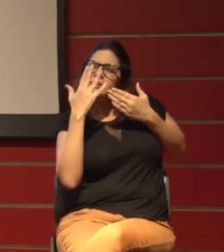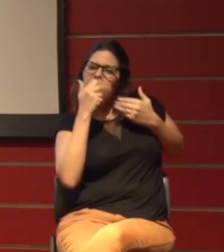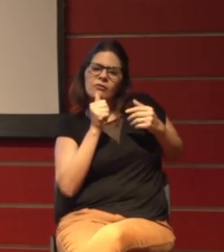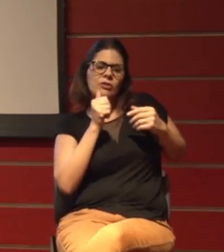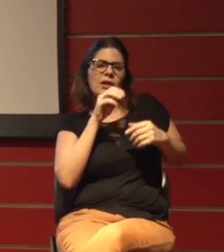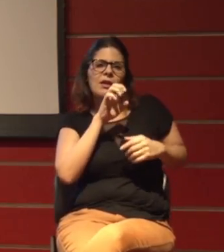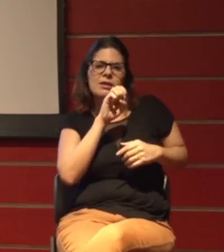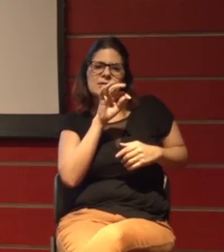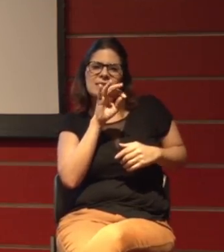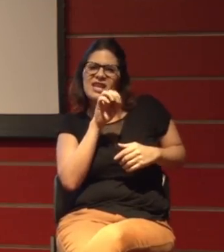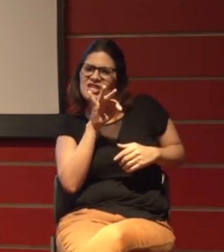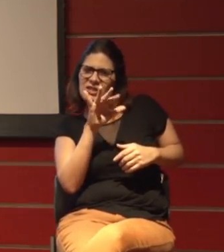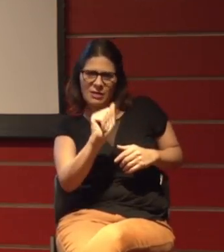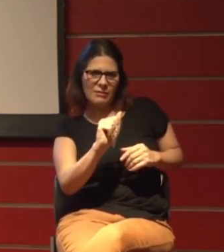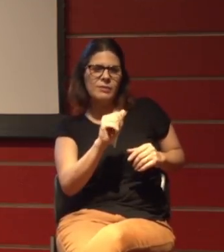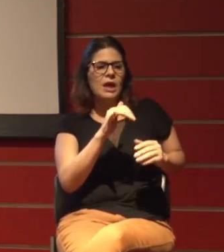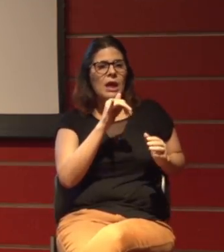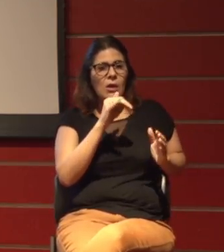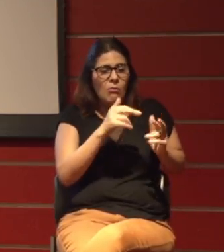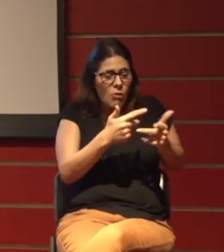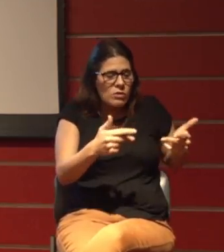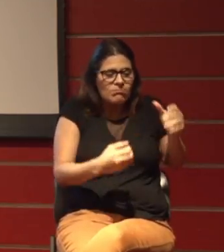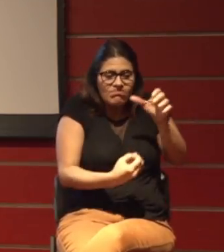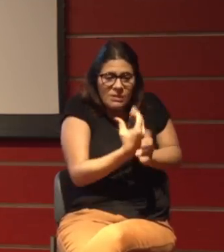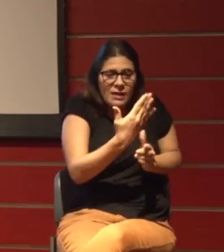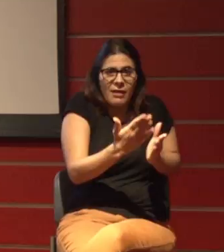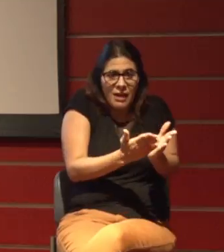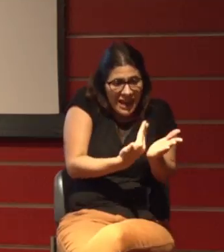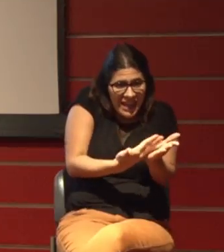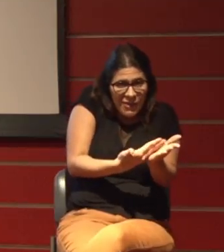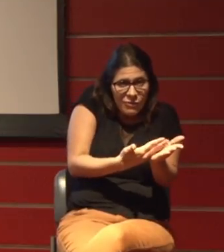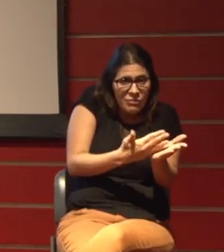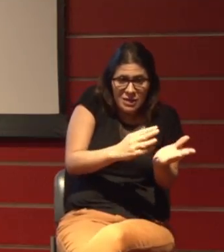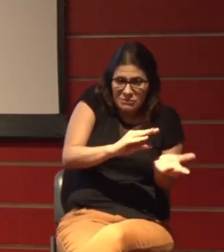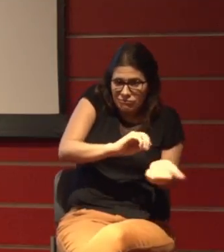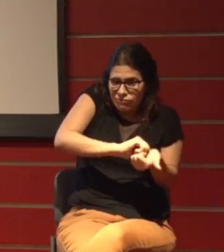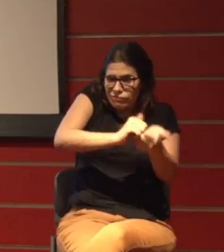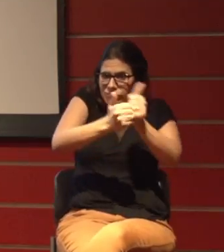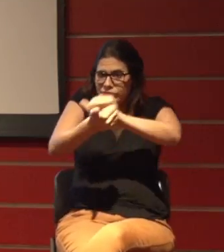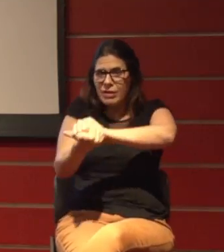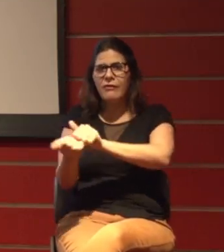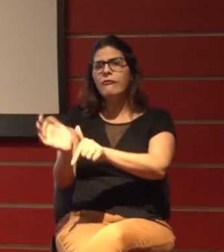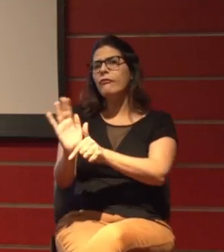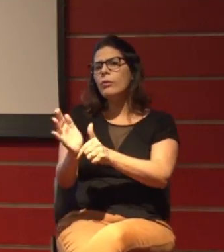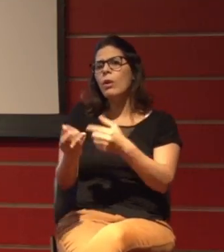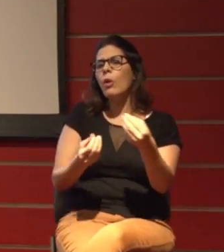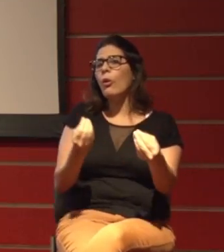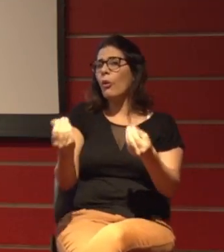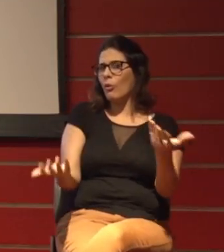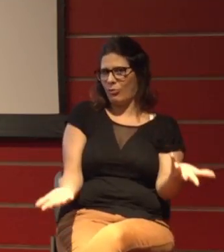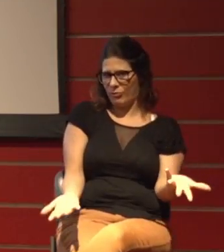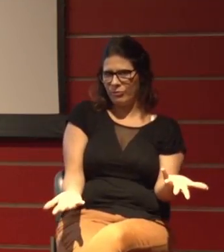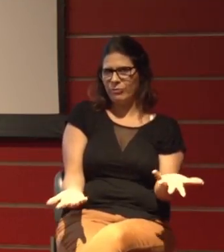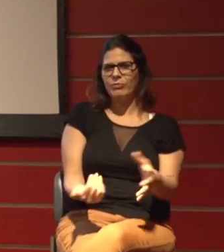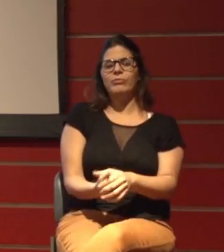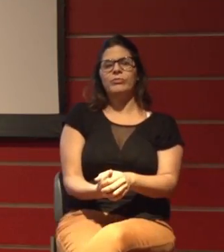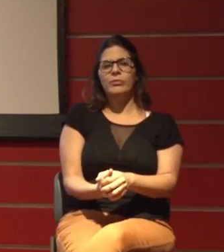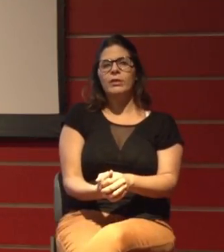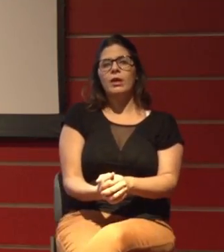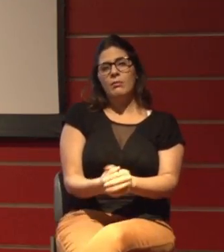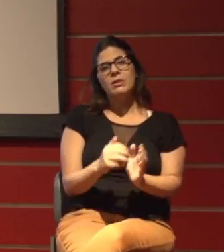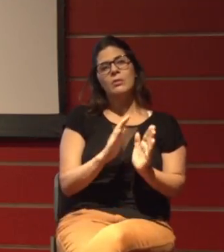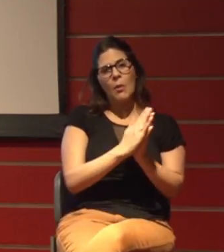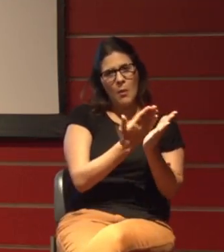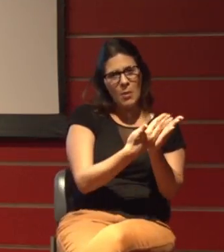para audiovisual e principalmente em relação a esse seu trabalho e como eu acho o livro enfim às vezes é uma